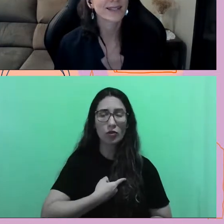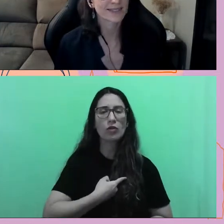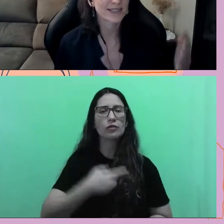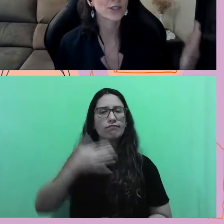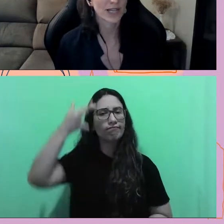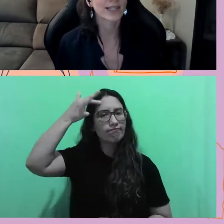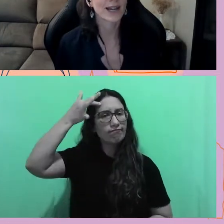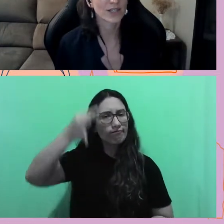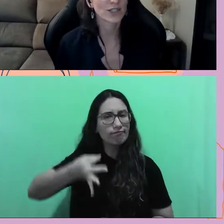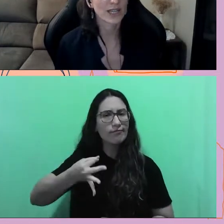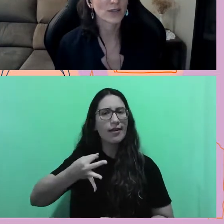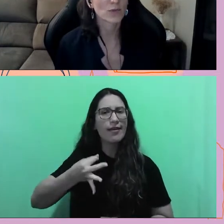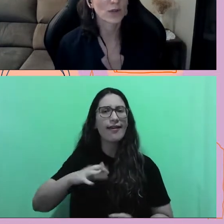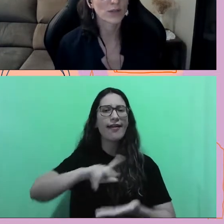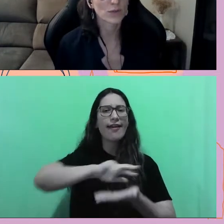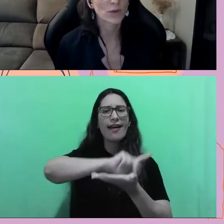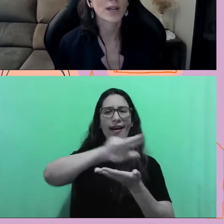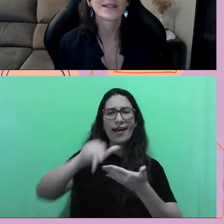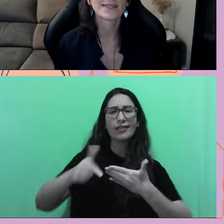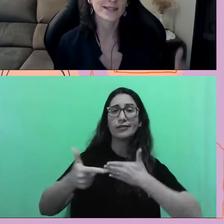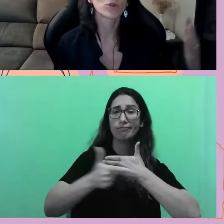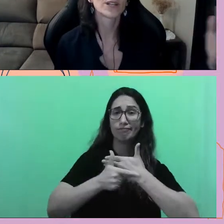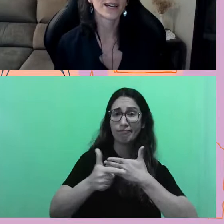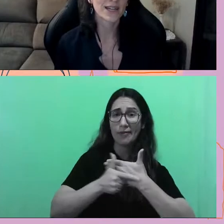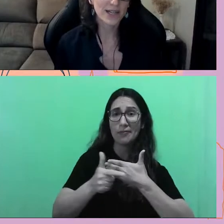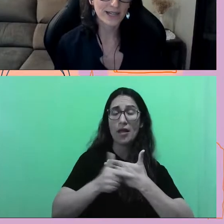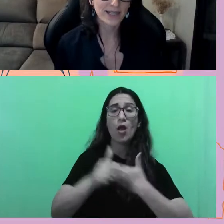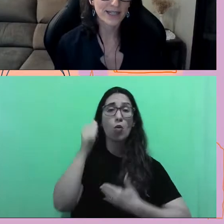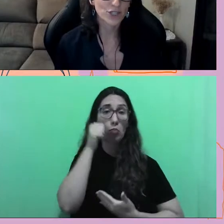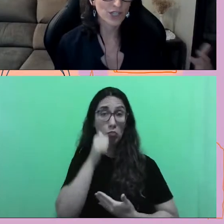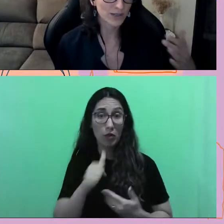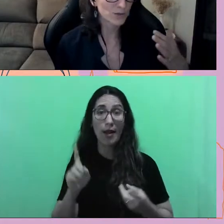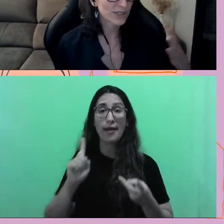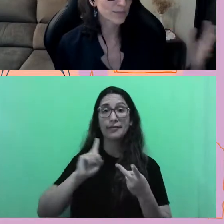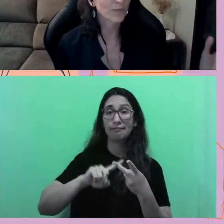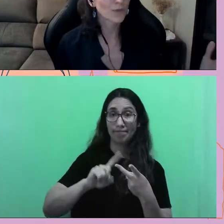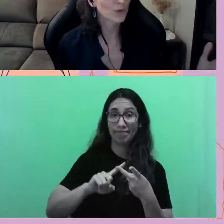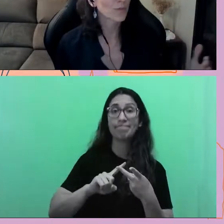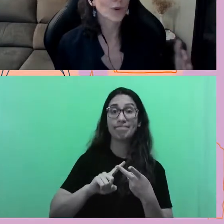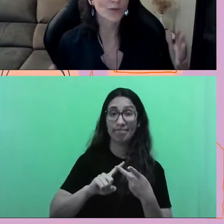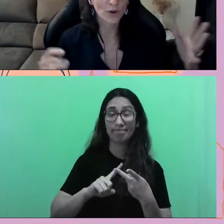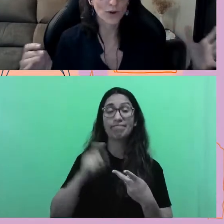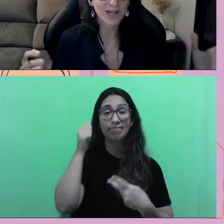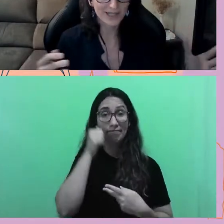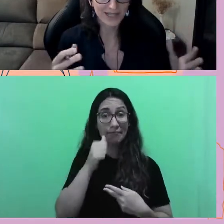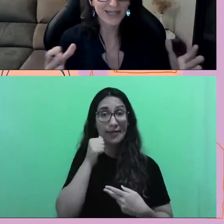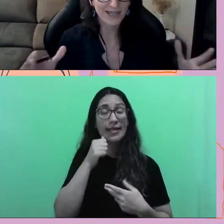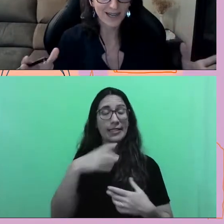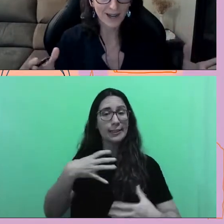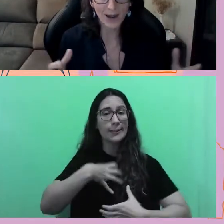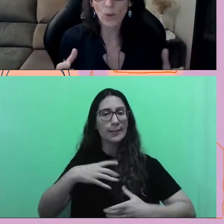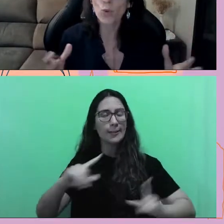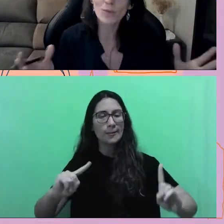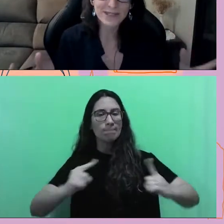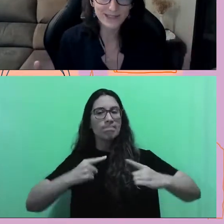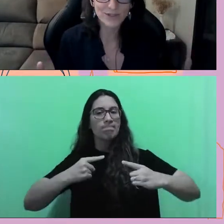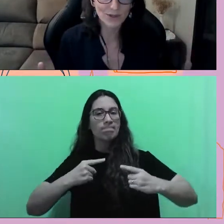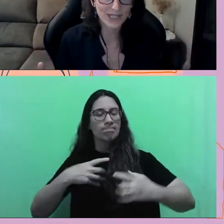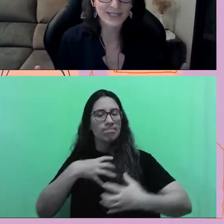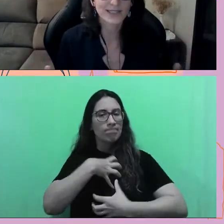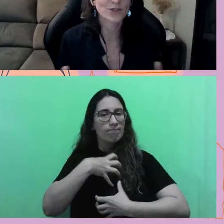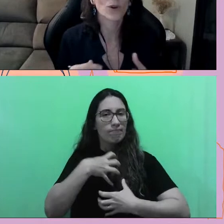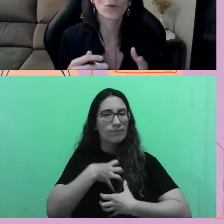a interseccionalidade, né? Do quanto ser mulher já nos provoca, né? A